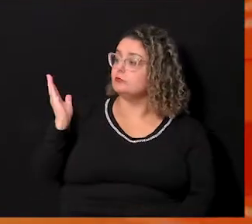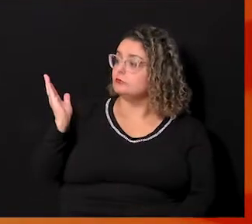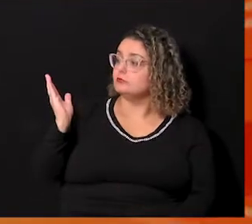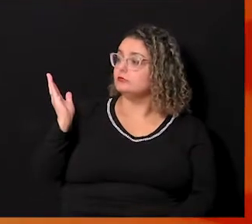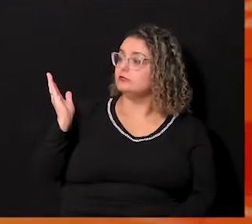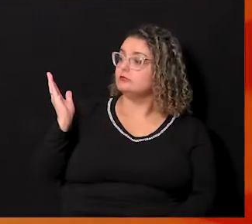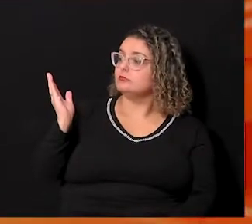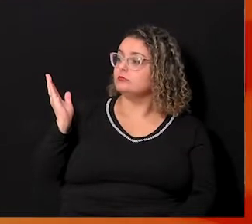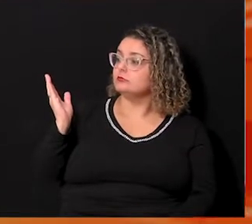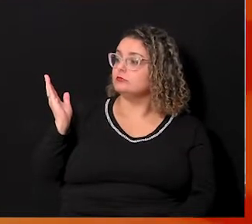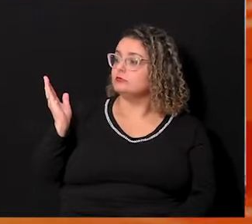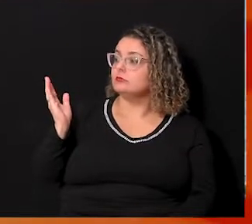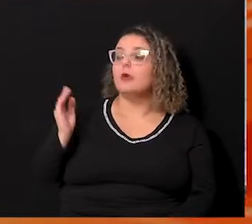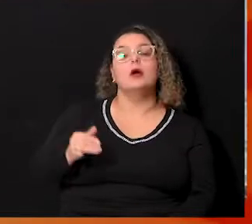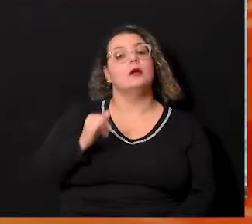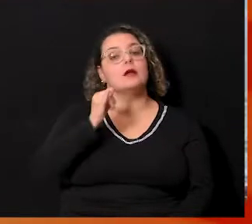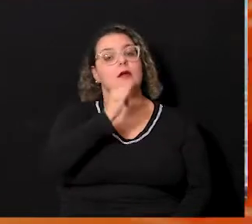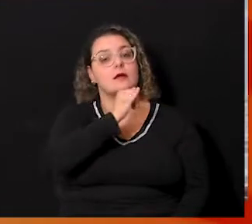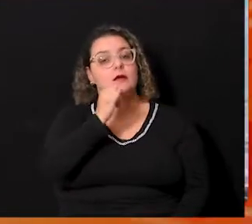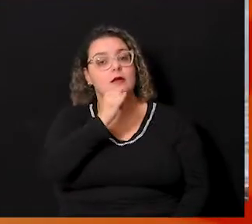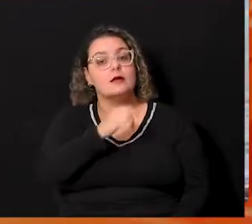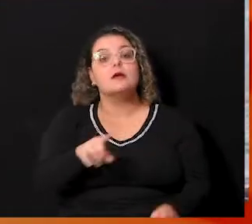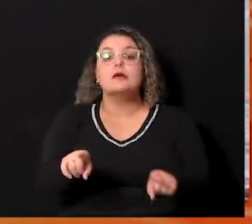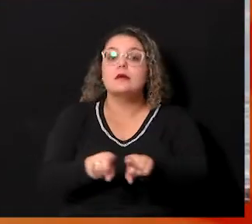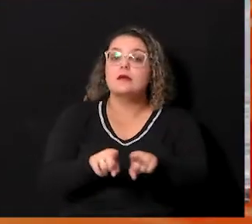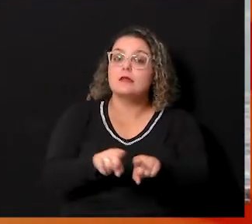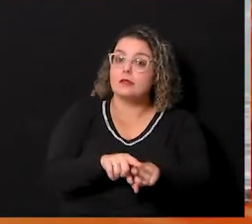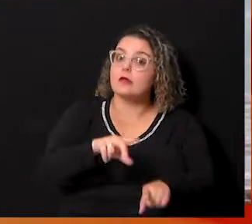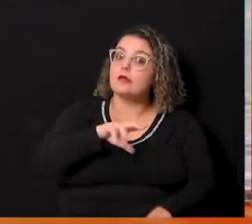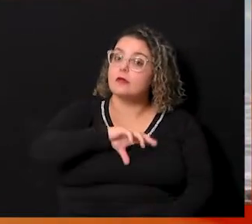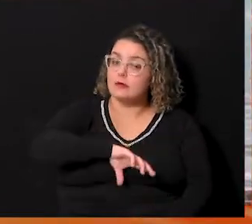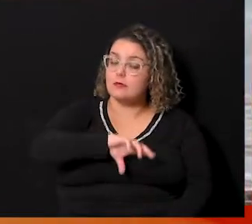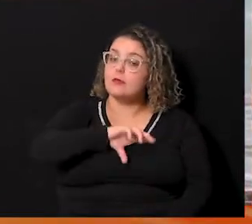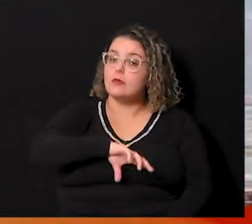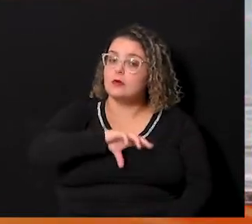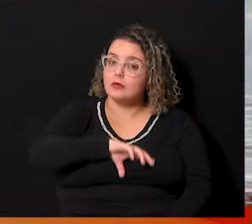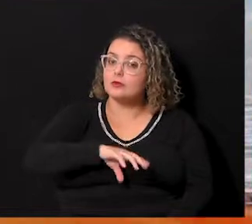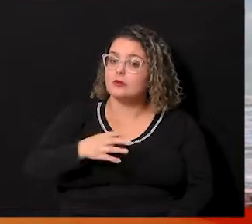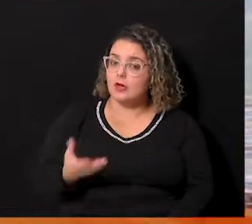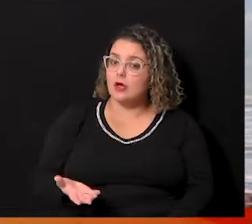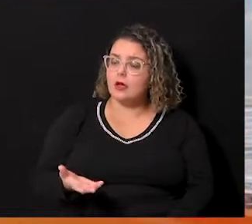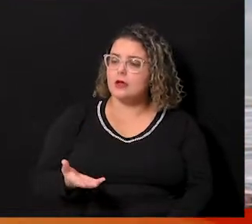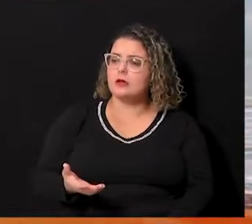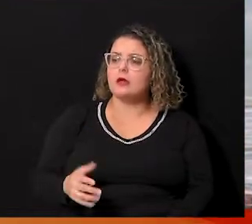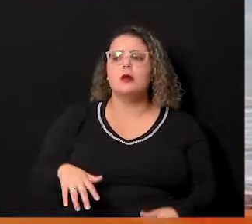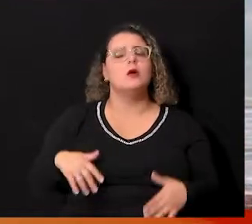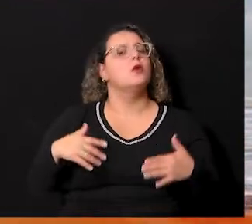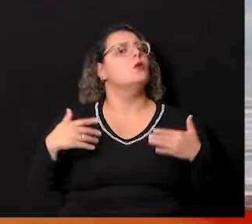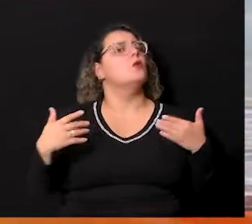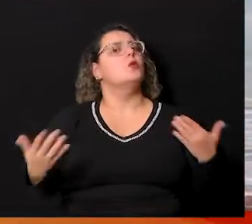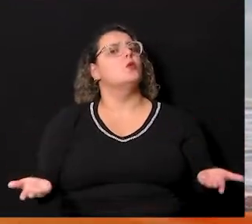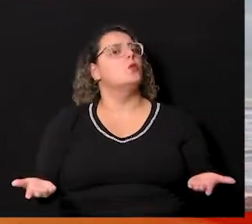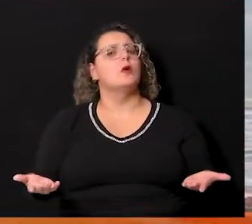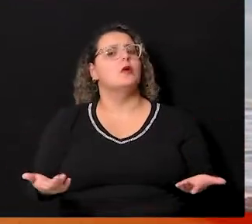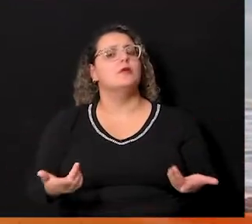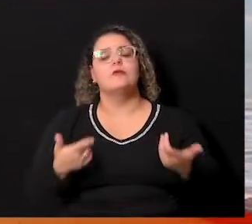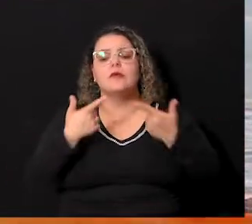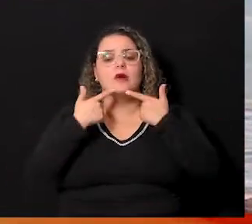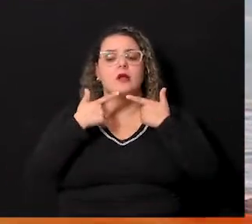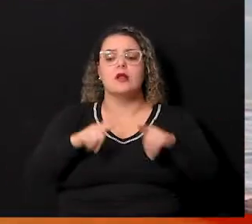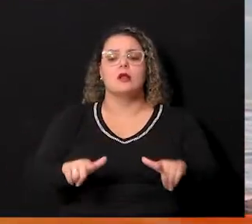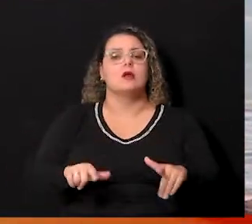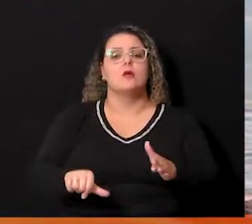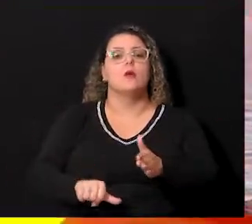livro da Sandra, ela escreveu em italiano e tem em português, né? Mas e aí? Qual foi a primeira língua que